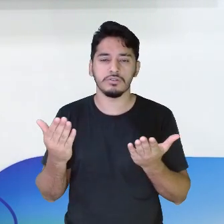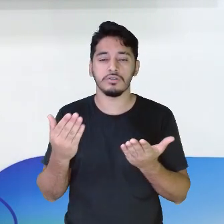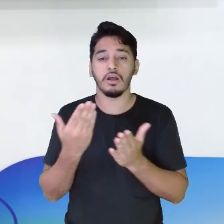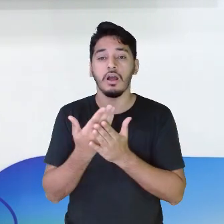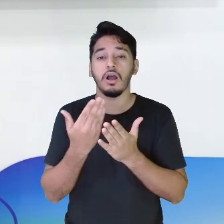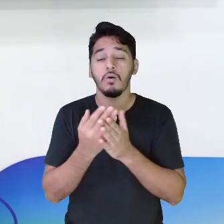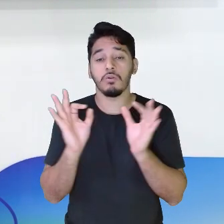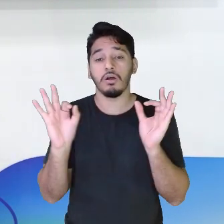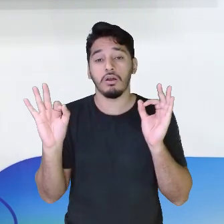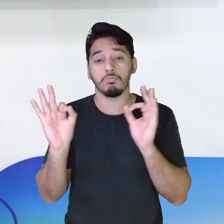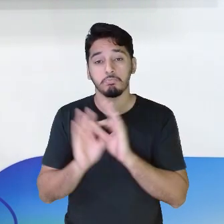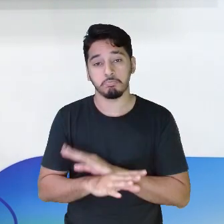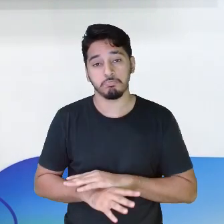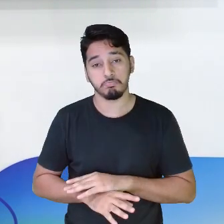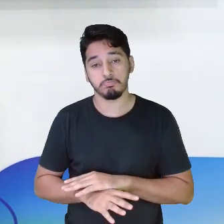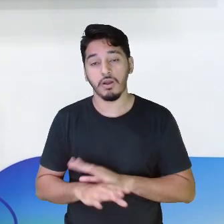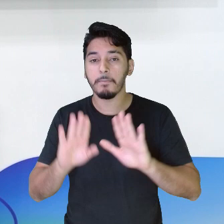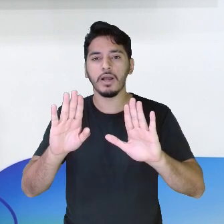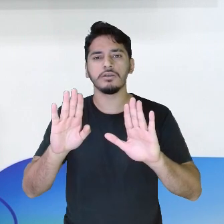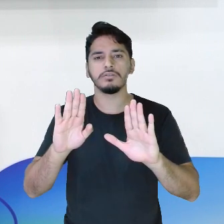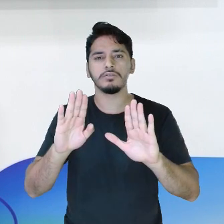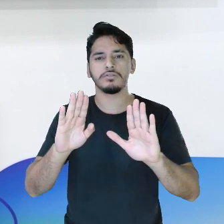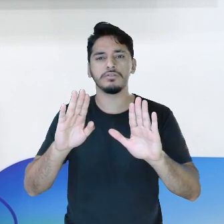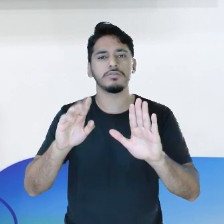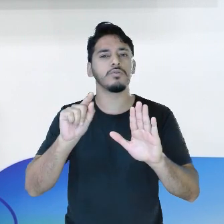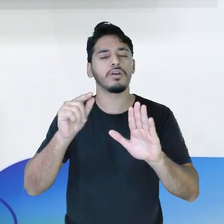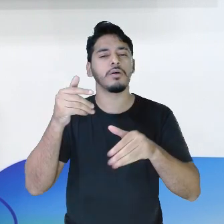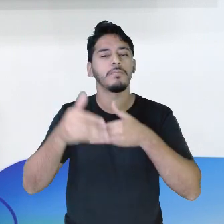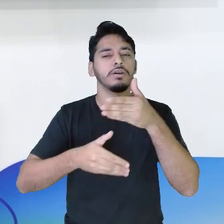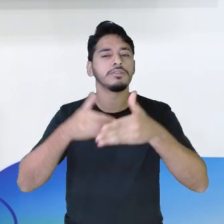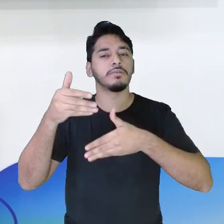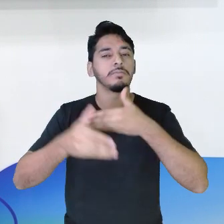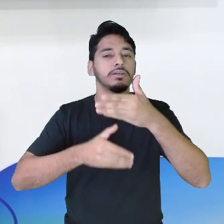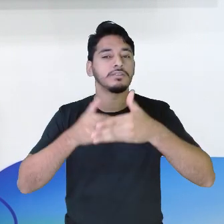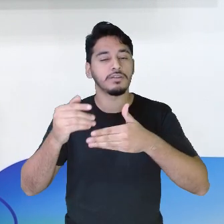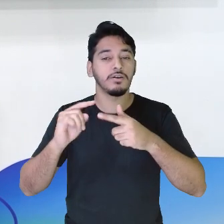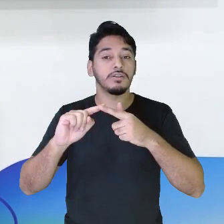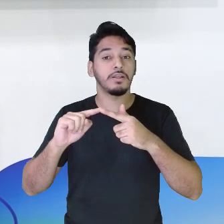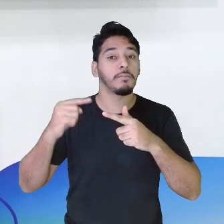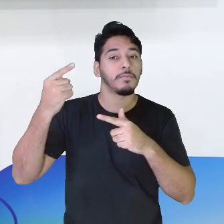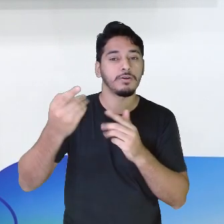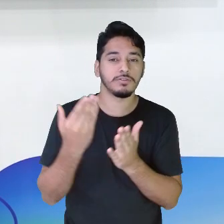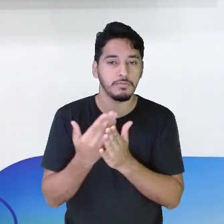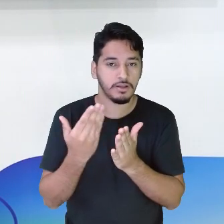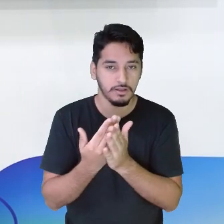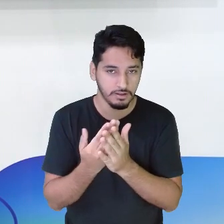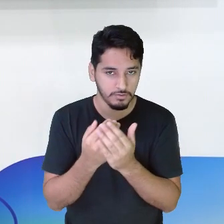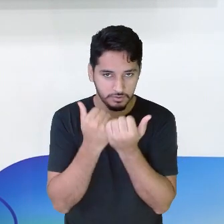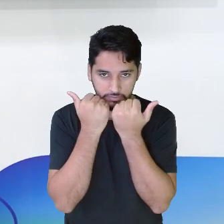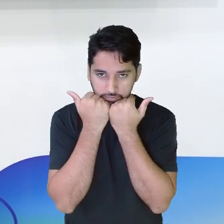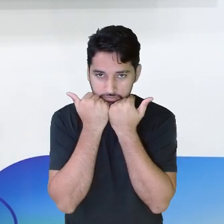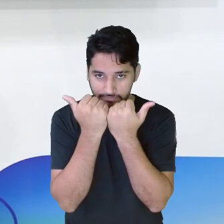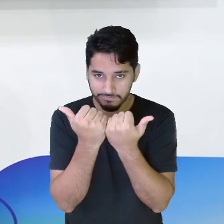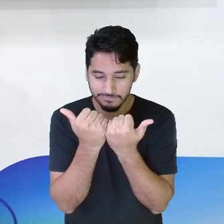aula acabou, mas eu conto com a tua participação numa próxima